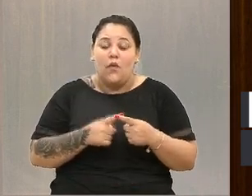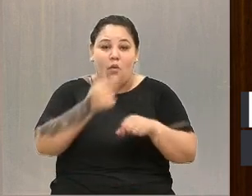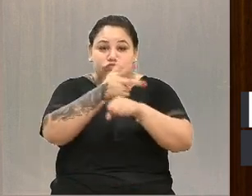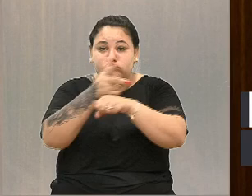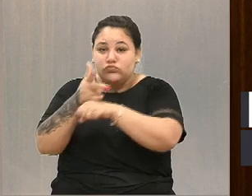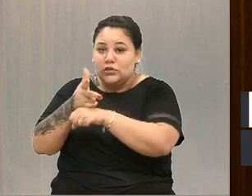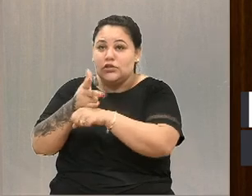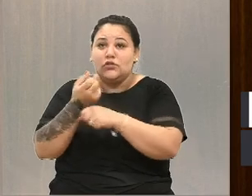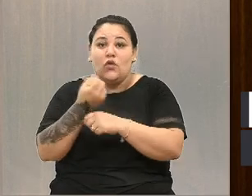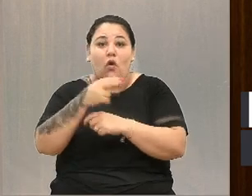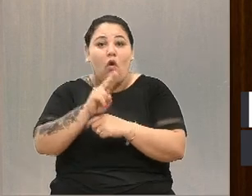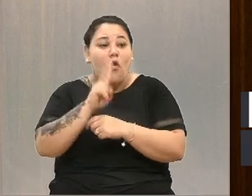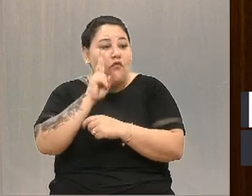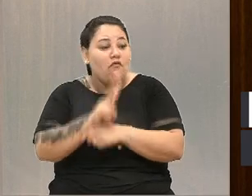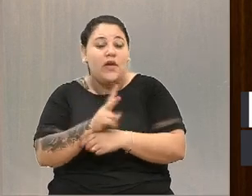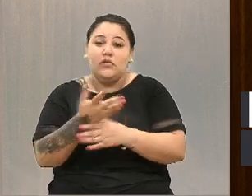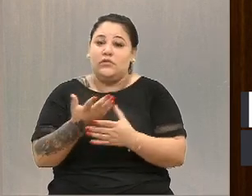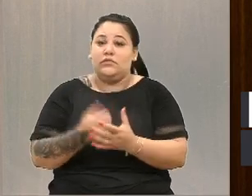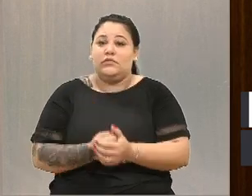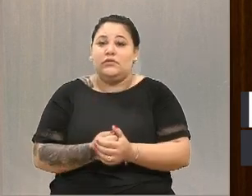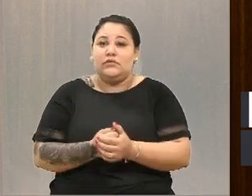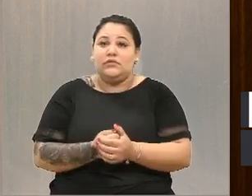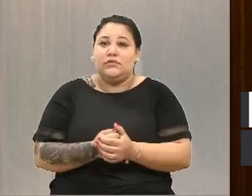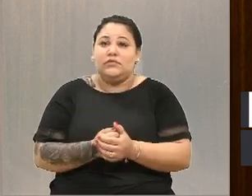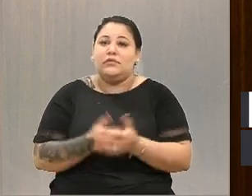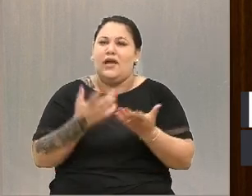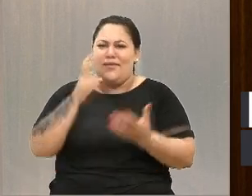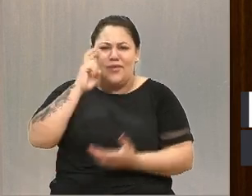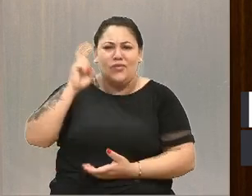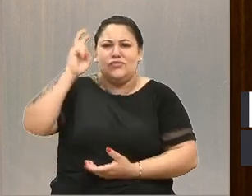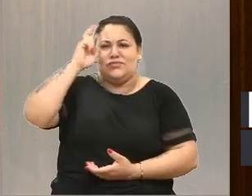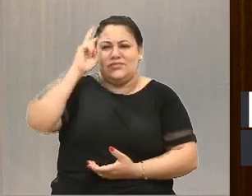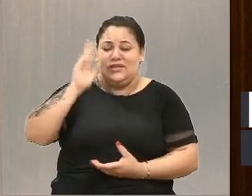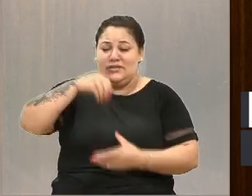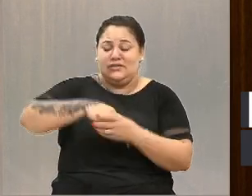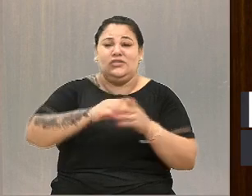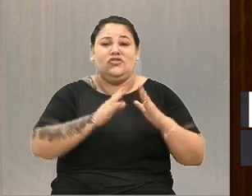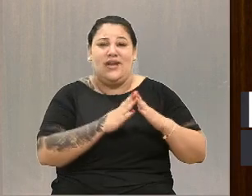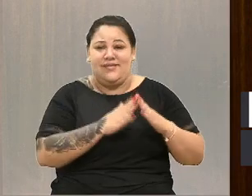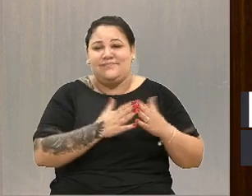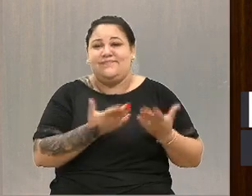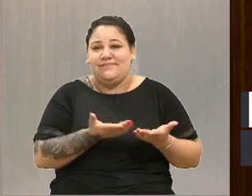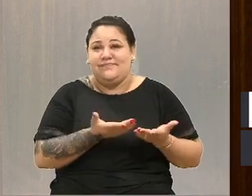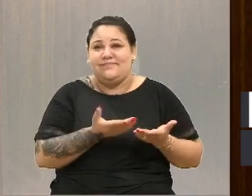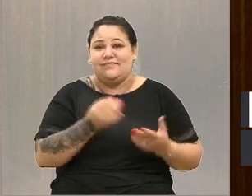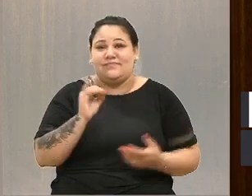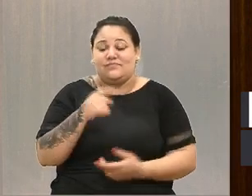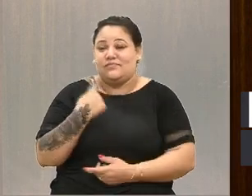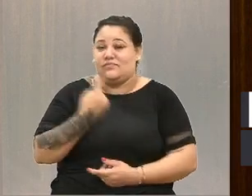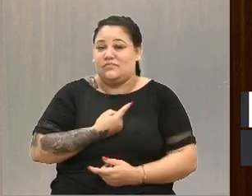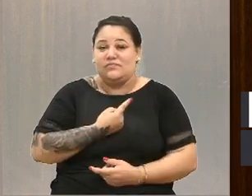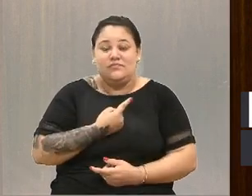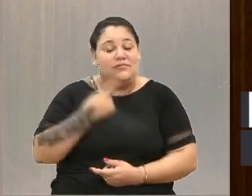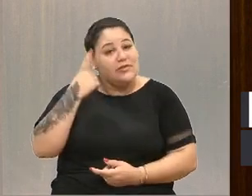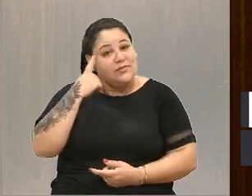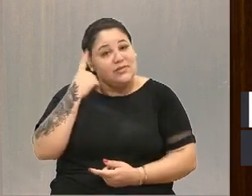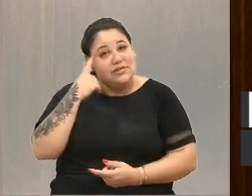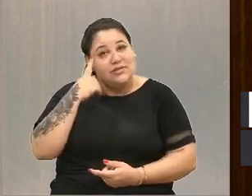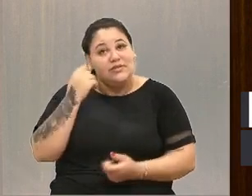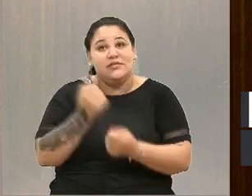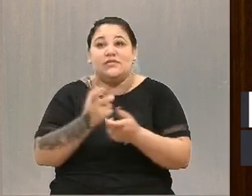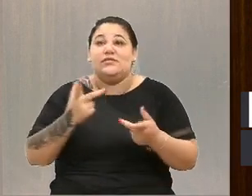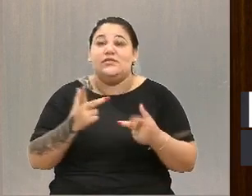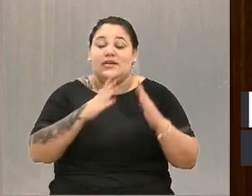do que assistindo o local onde estão. Então isso é uma cultura que está dentro de casa. Se nós não pensarmos nisso vindo de casa para